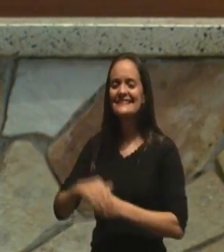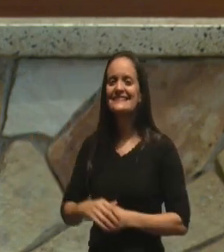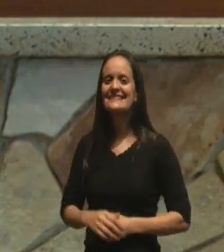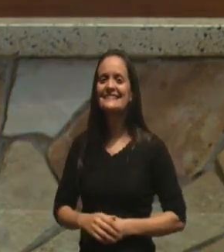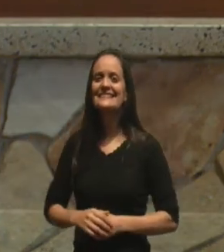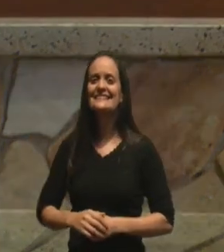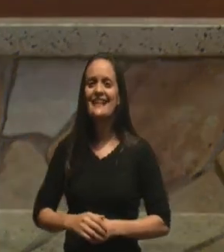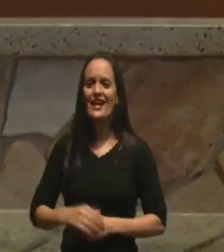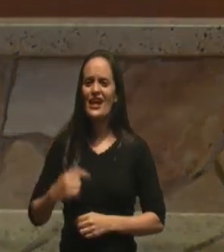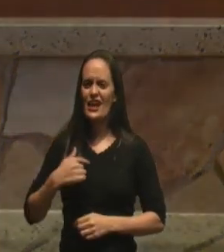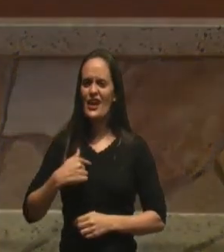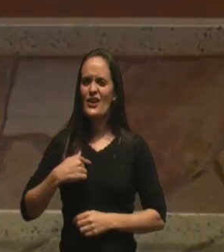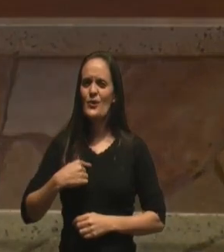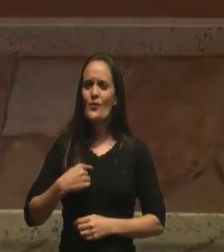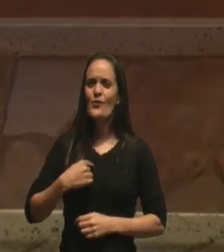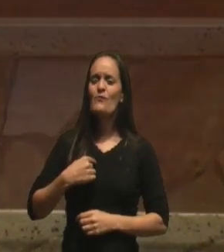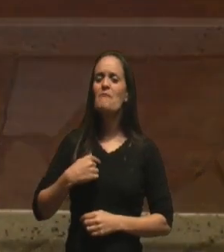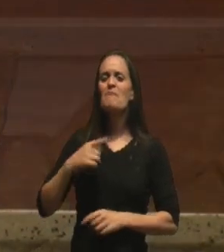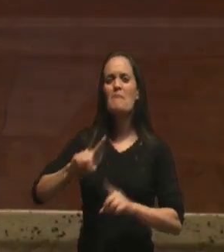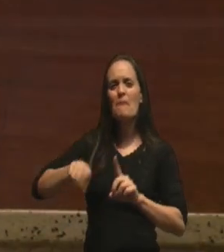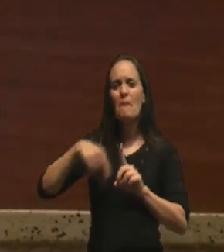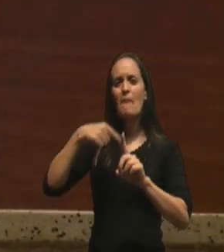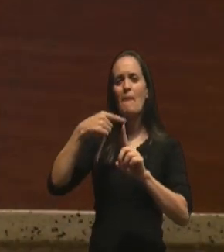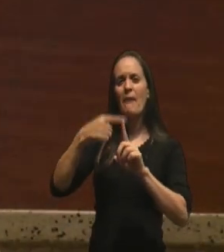dou. Dar-te mais que uma